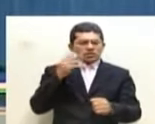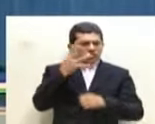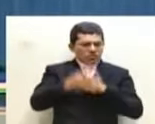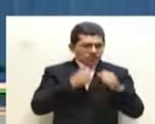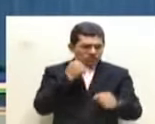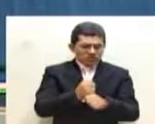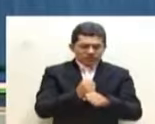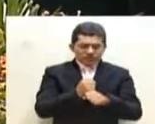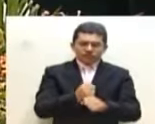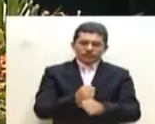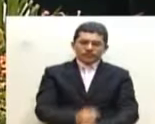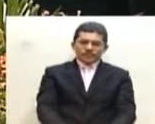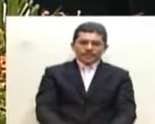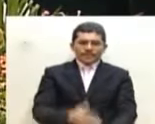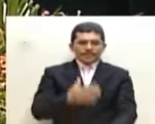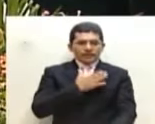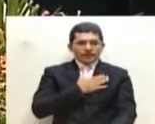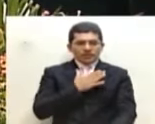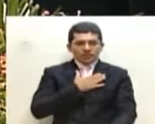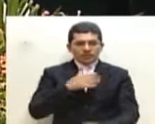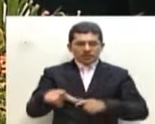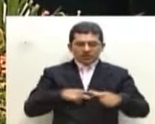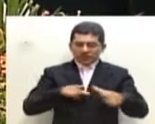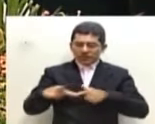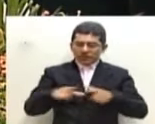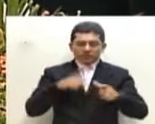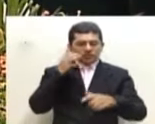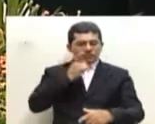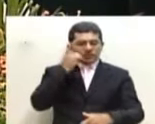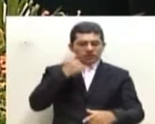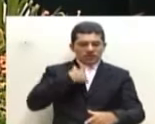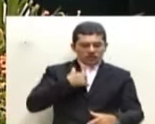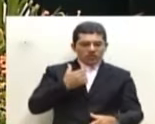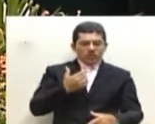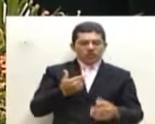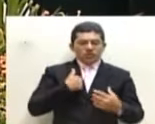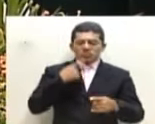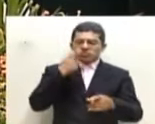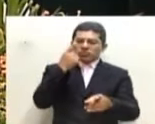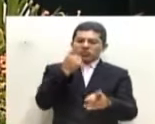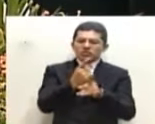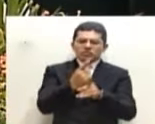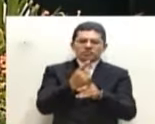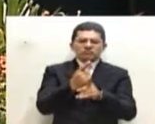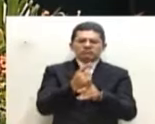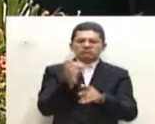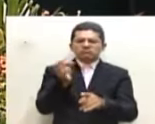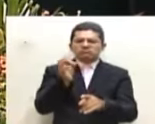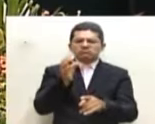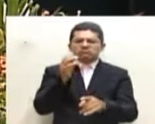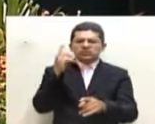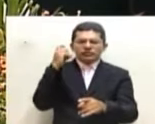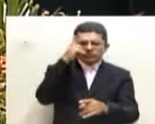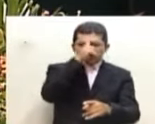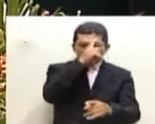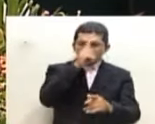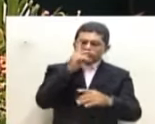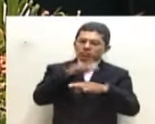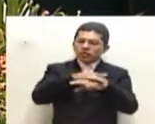em nenhum momento da minha atuação parlamentar, eu encontrei uma má vontade,